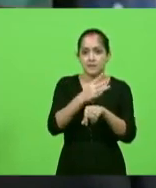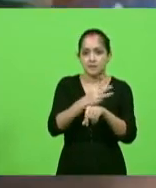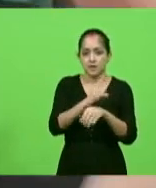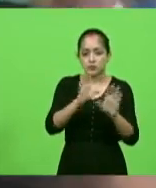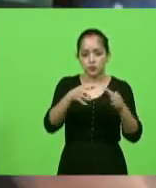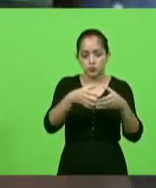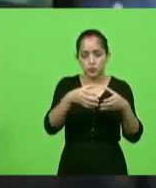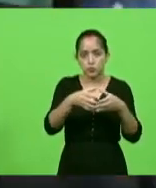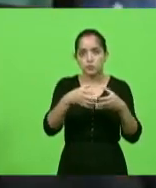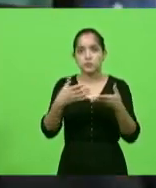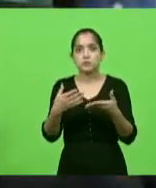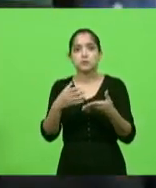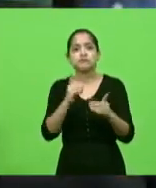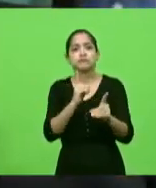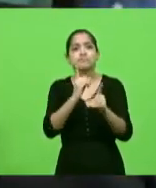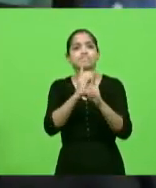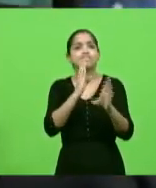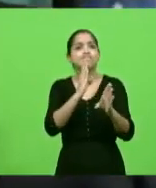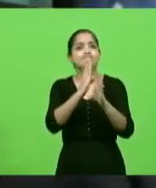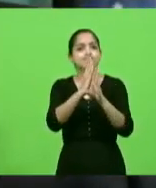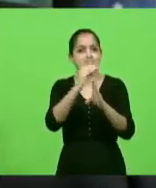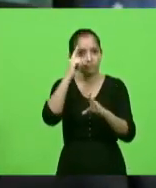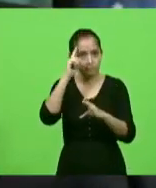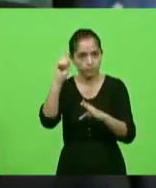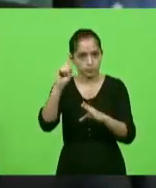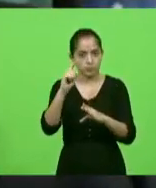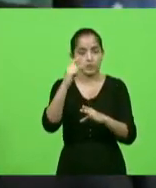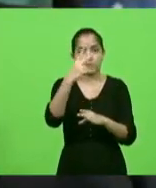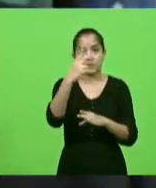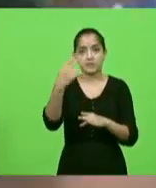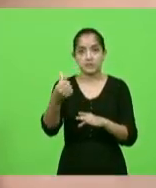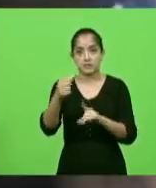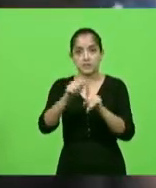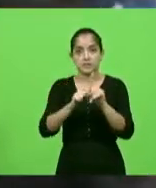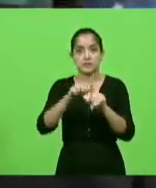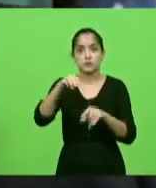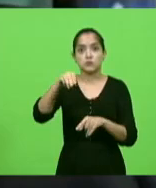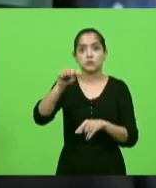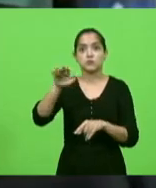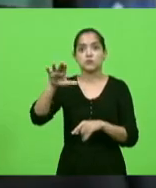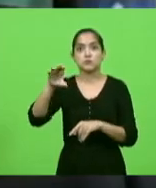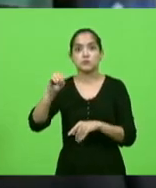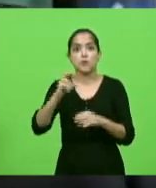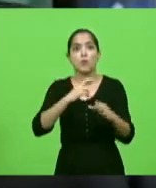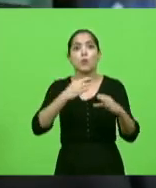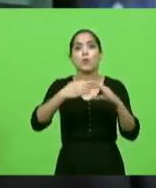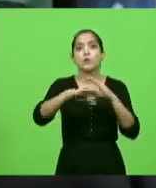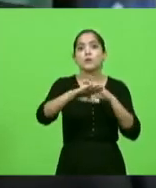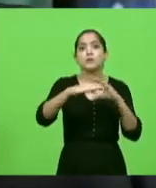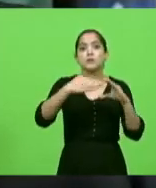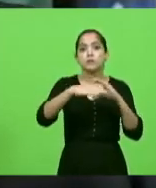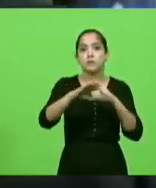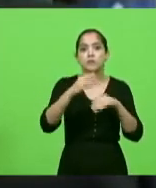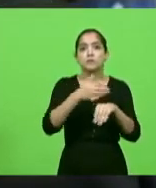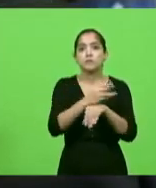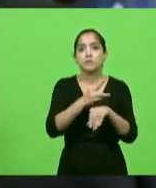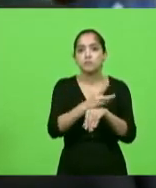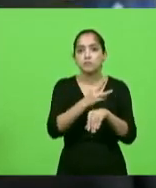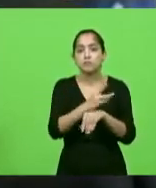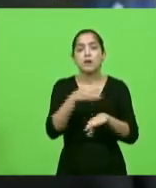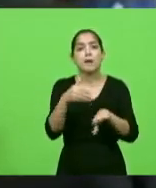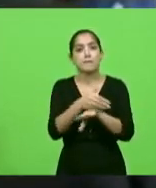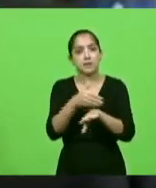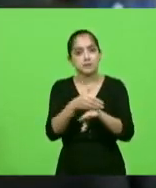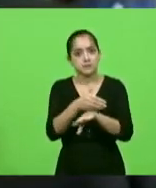WhatsApp descobriu sequer no mesmo dia do treino dirigir consta o envio de mensagens que sugere as